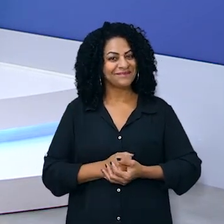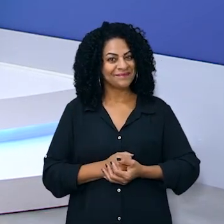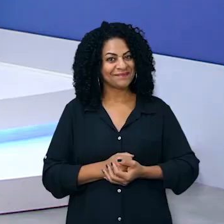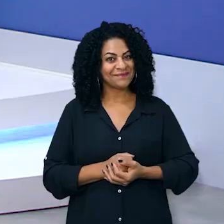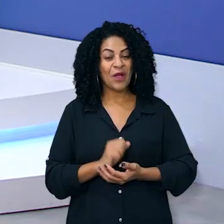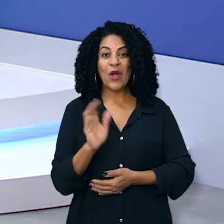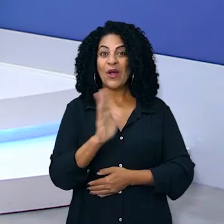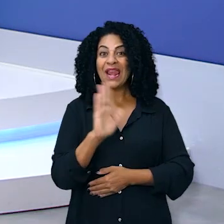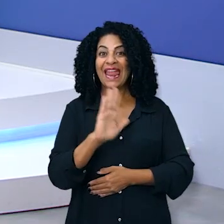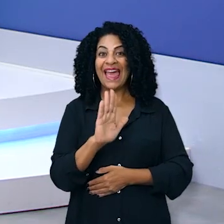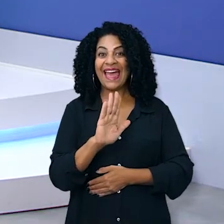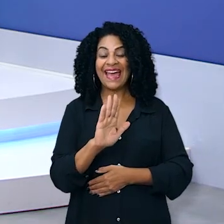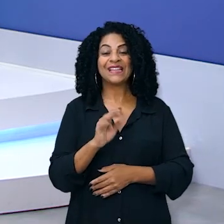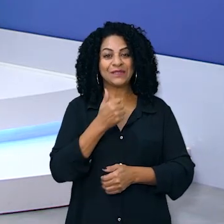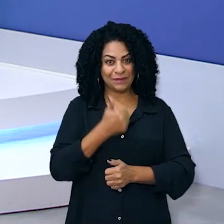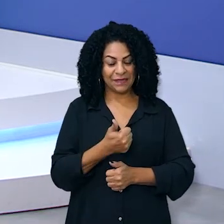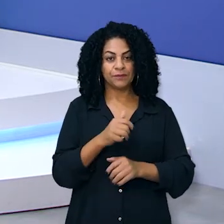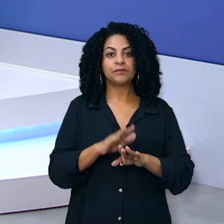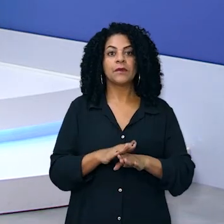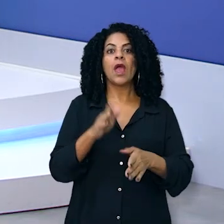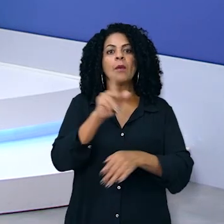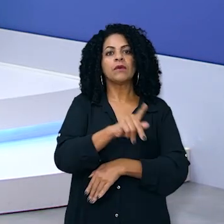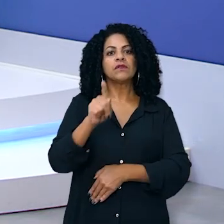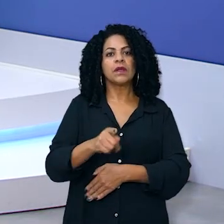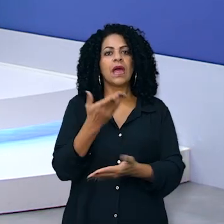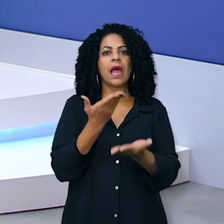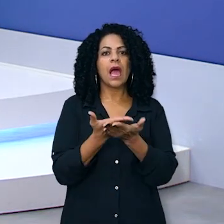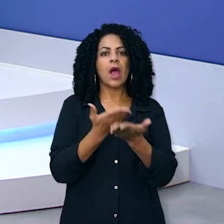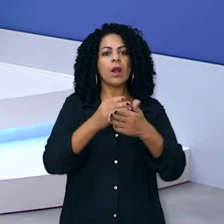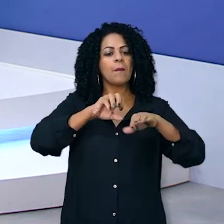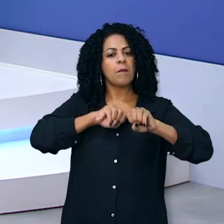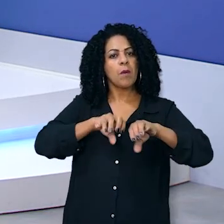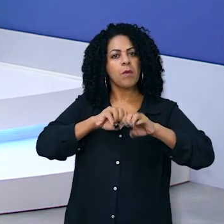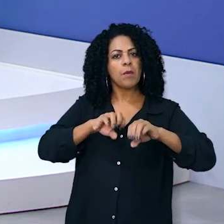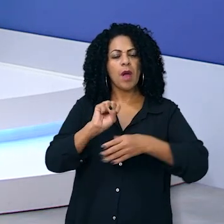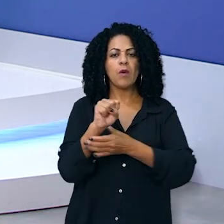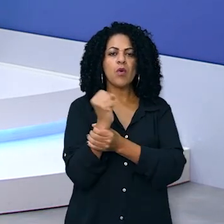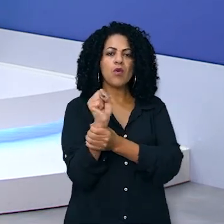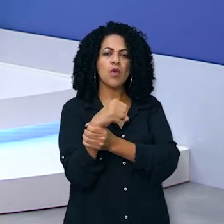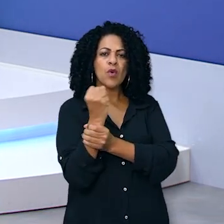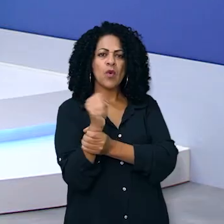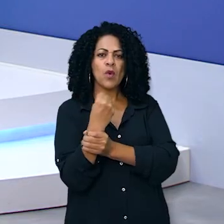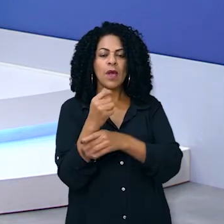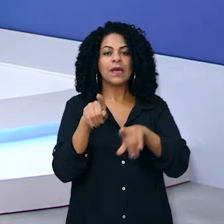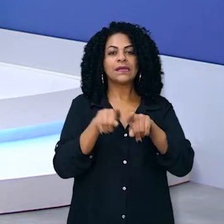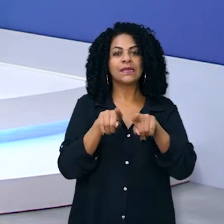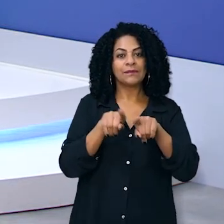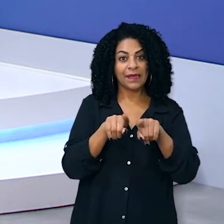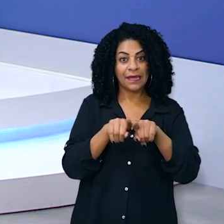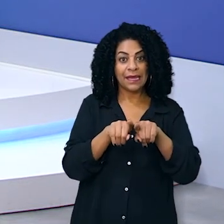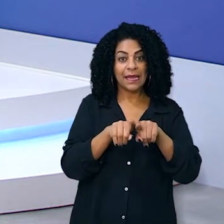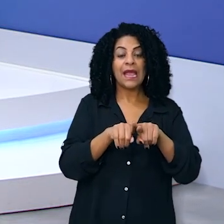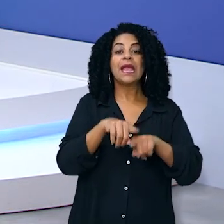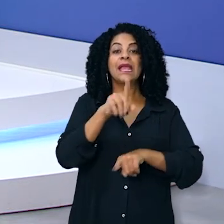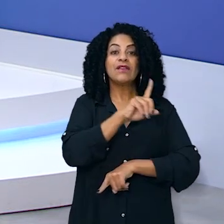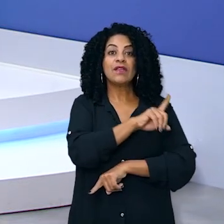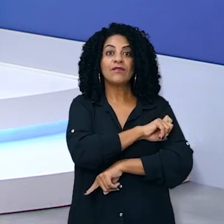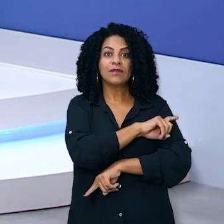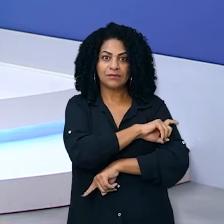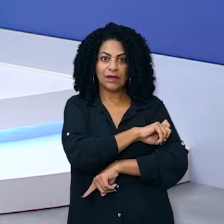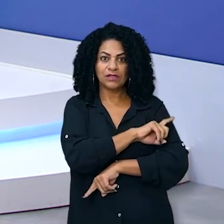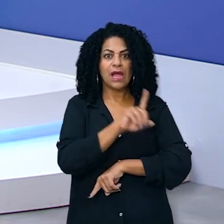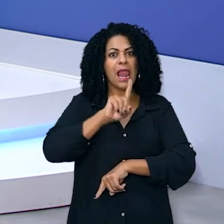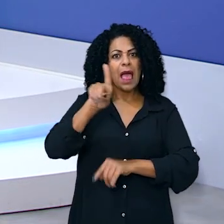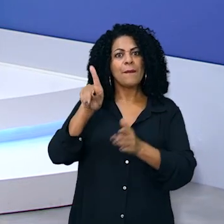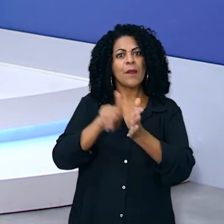e Luana. A professora dava aulas para os cursos de fisioterapia e enfermagem em um instituto de ensino superior de Bauru, em